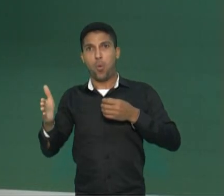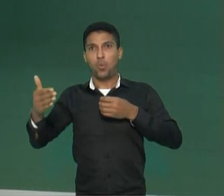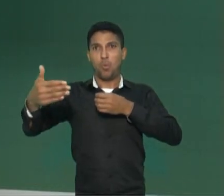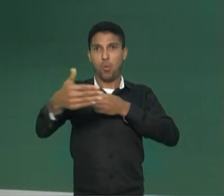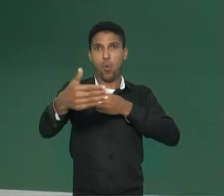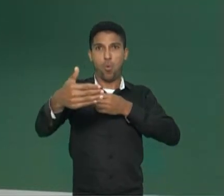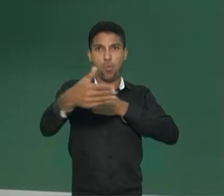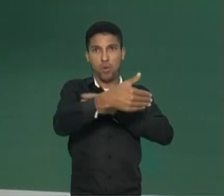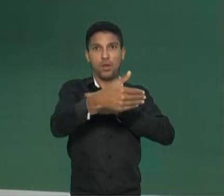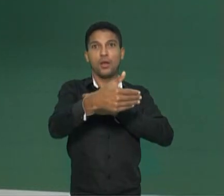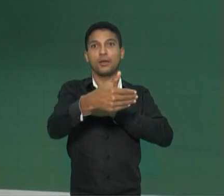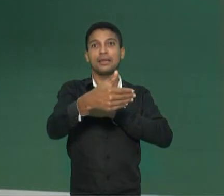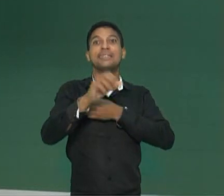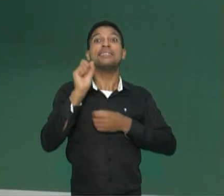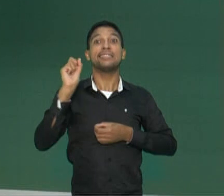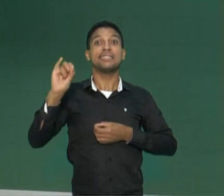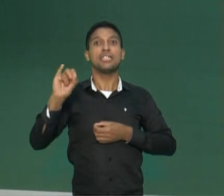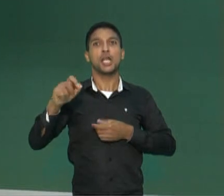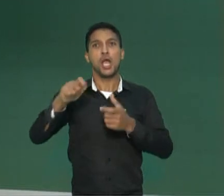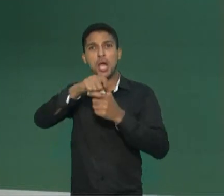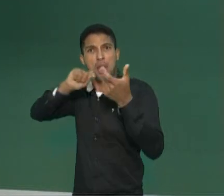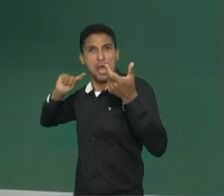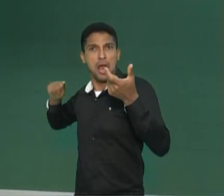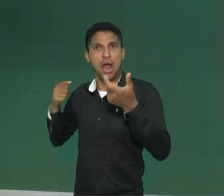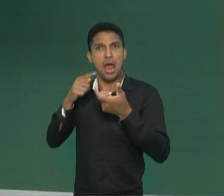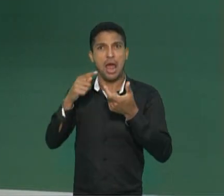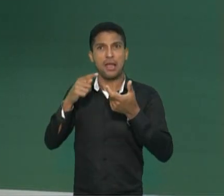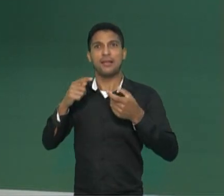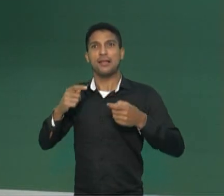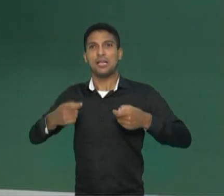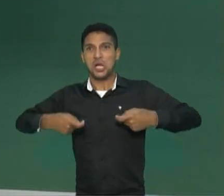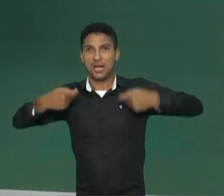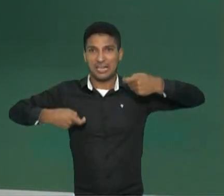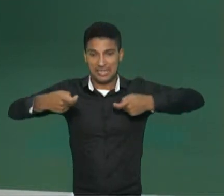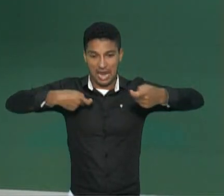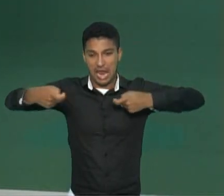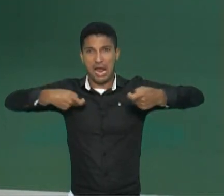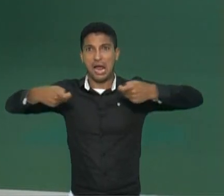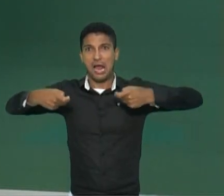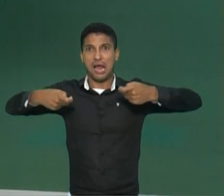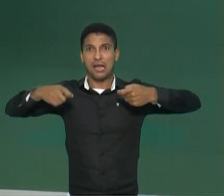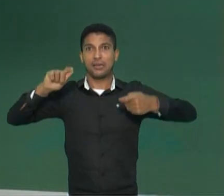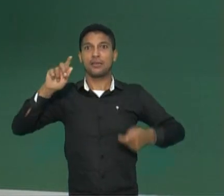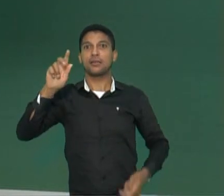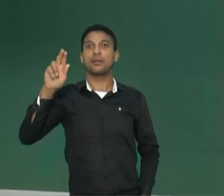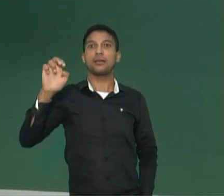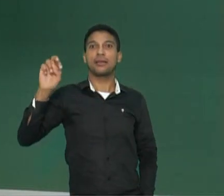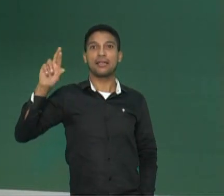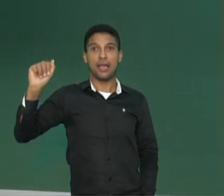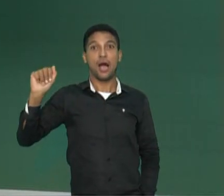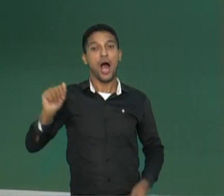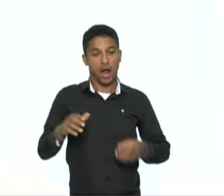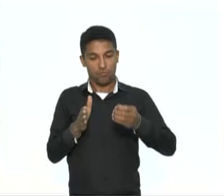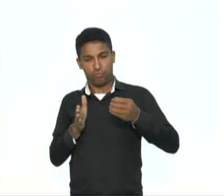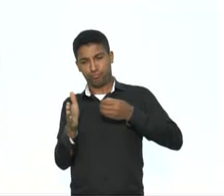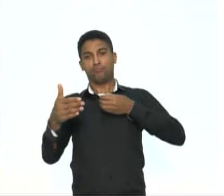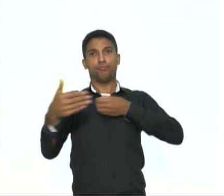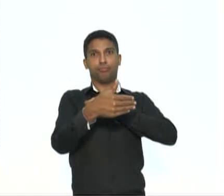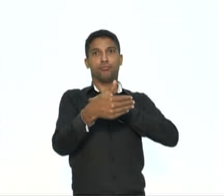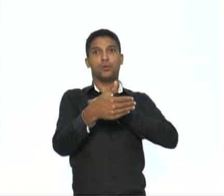Se proteger mesmo. As igrejas também eram muito fortalecidas, então era muito parecido castelo e igreja, tá? Então tá aí o Castelo de